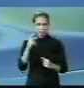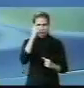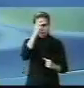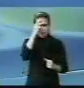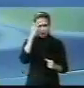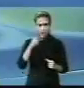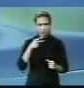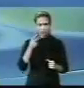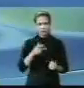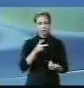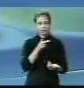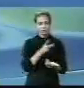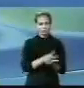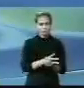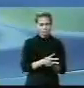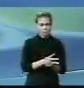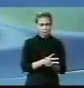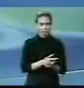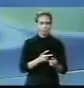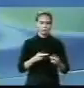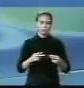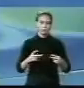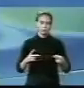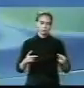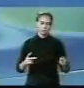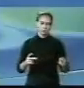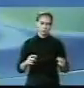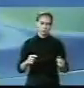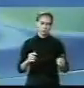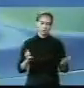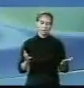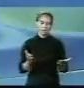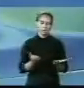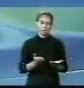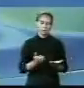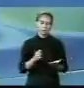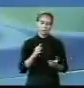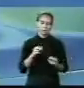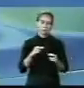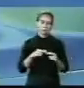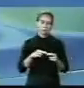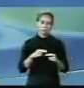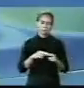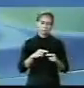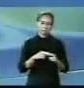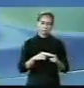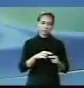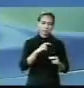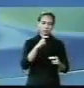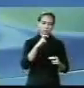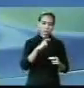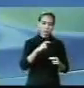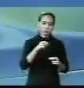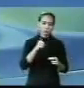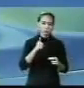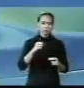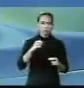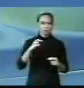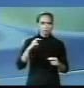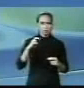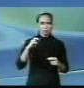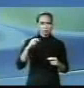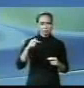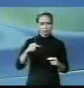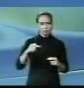Se você hoje utiliza 512K, né, a sua banda de conexão com a internet é 512K, você